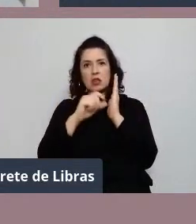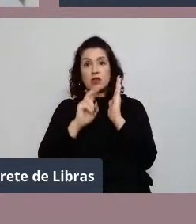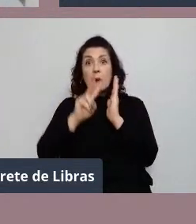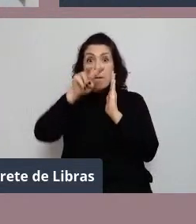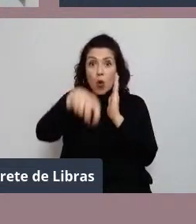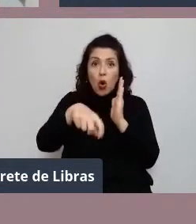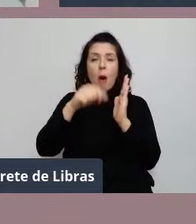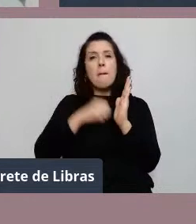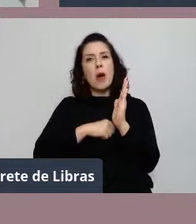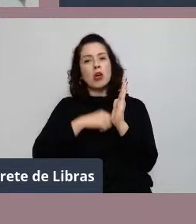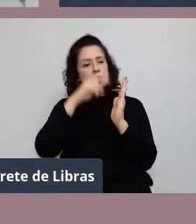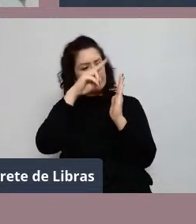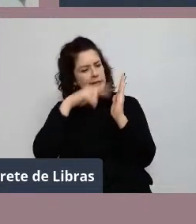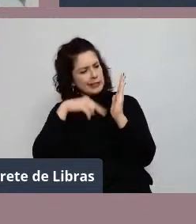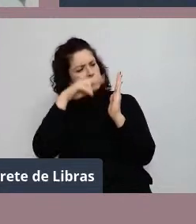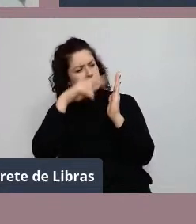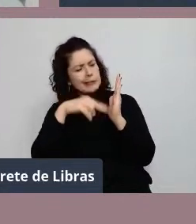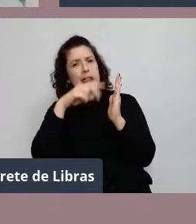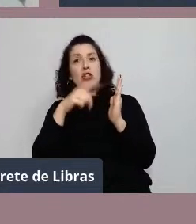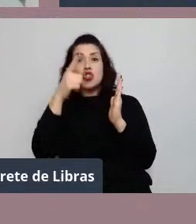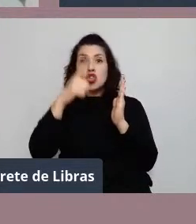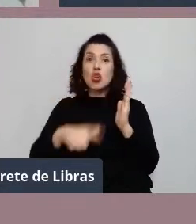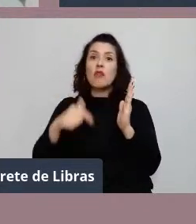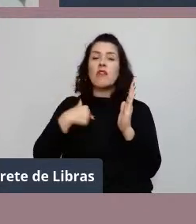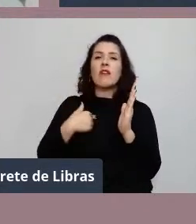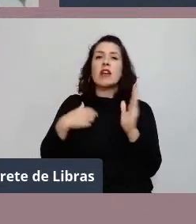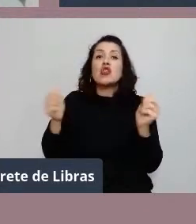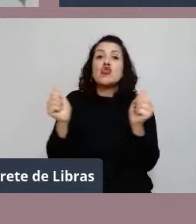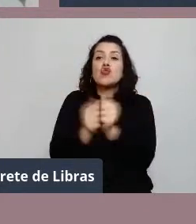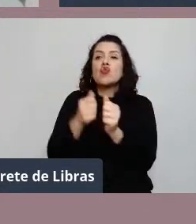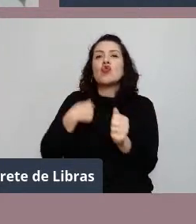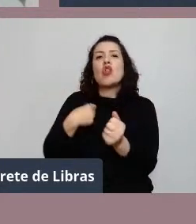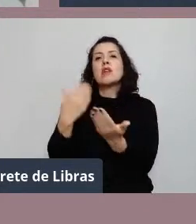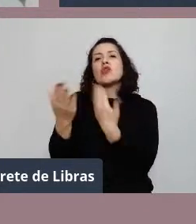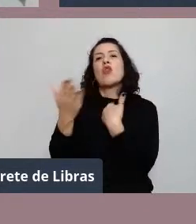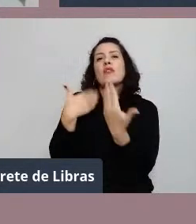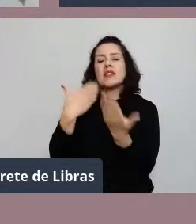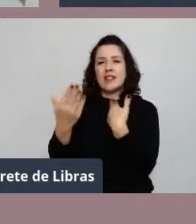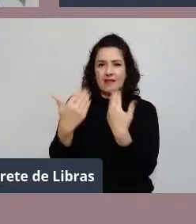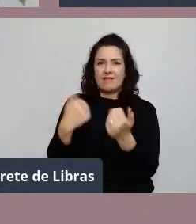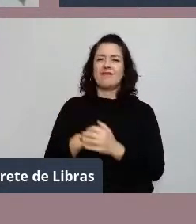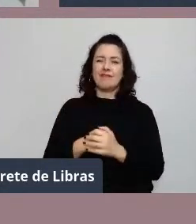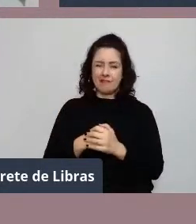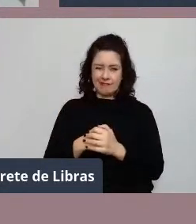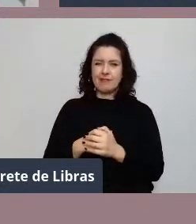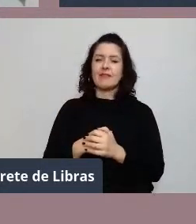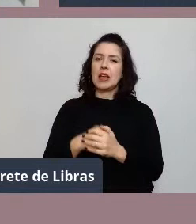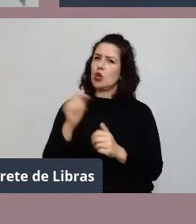fazer trabalho escrito. Vem conversar comigo sobre os pedaços que você saltou e